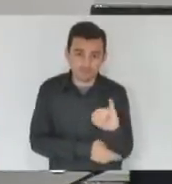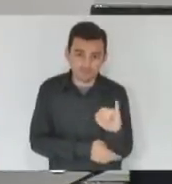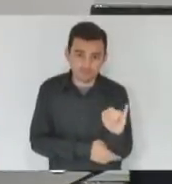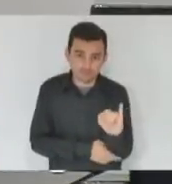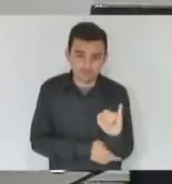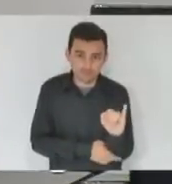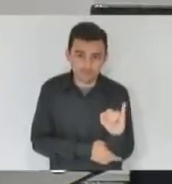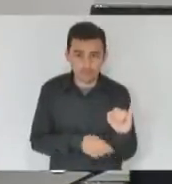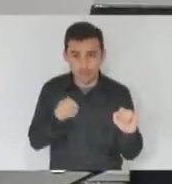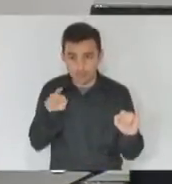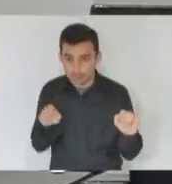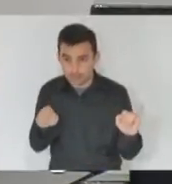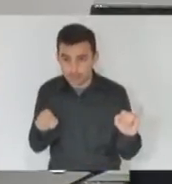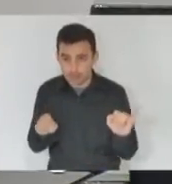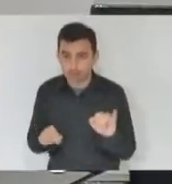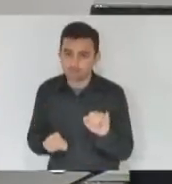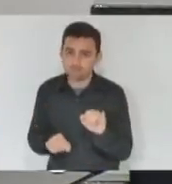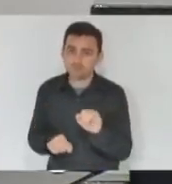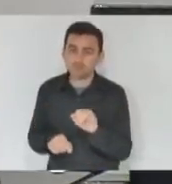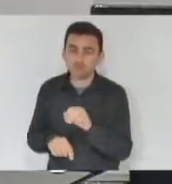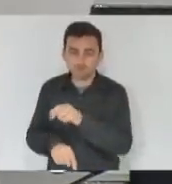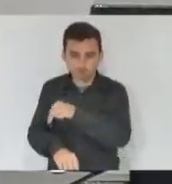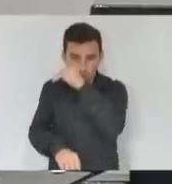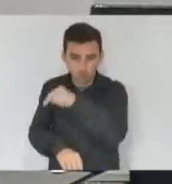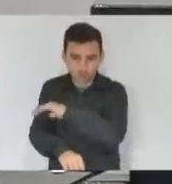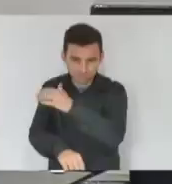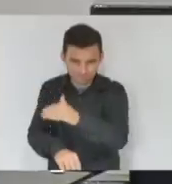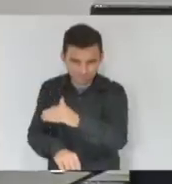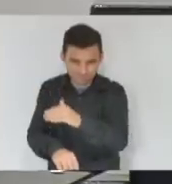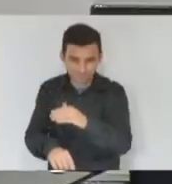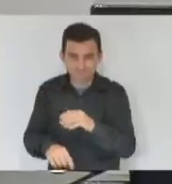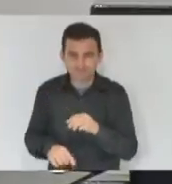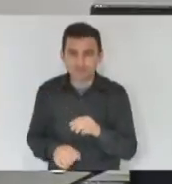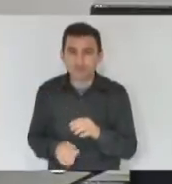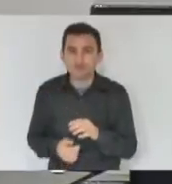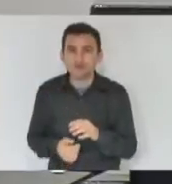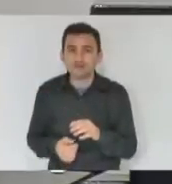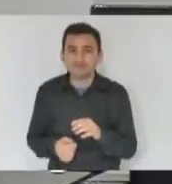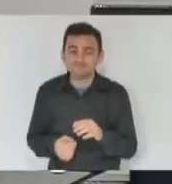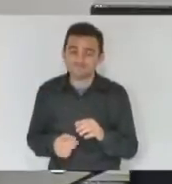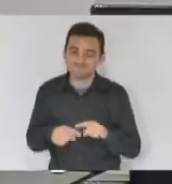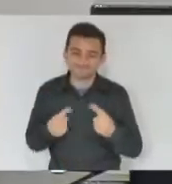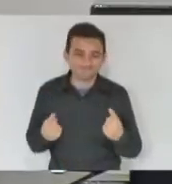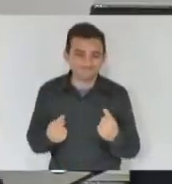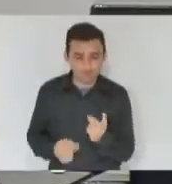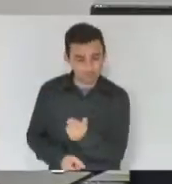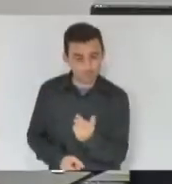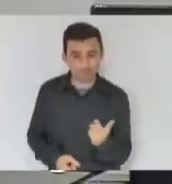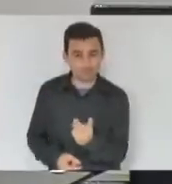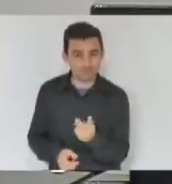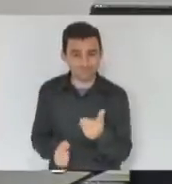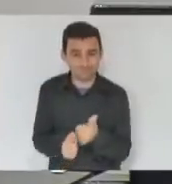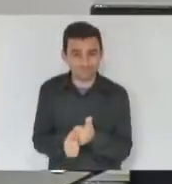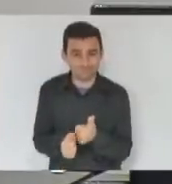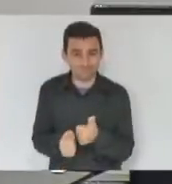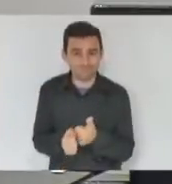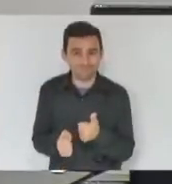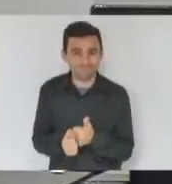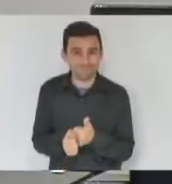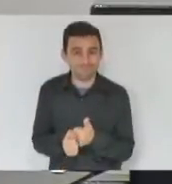Itajaí, quanto o Médio Vale e o Planalto Norte de Santa Catarina, embora muito próximas